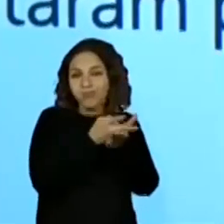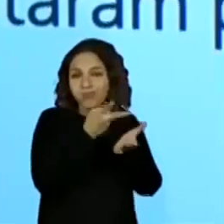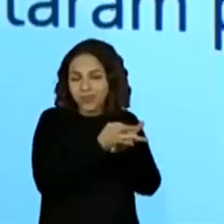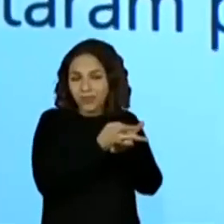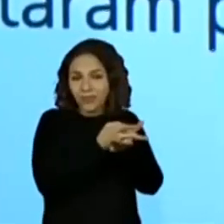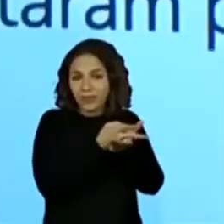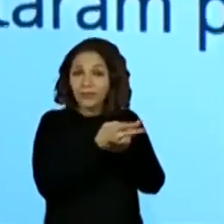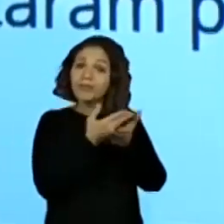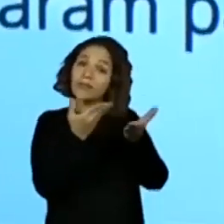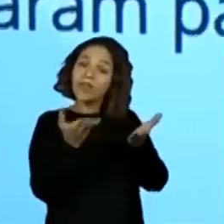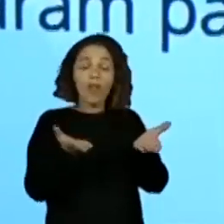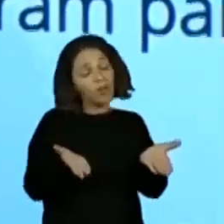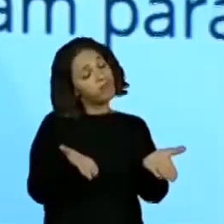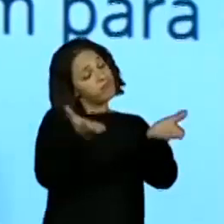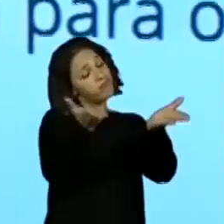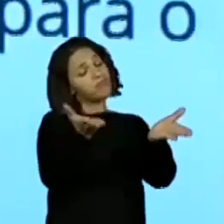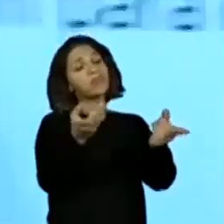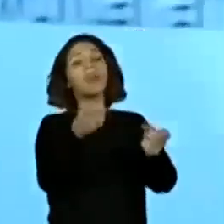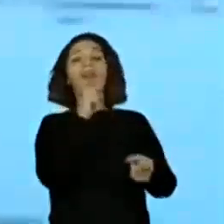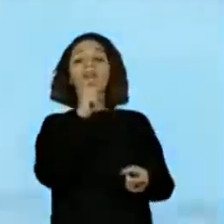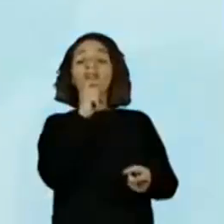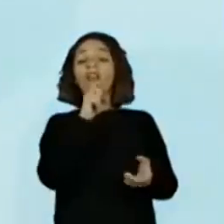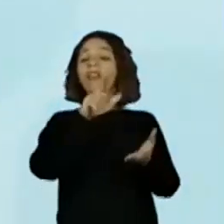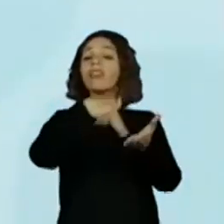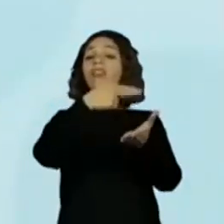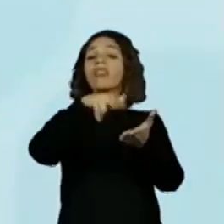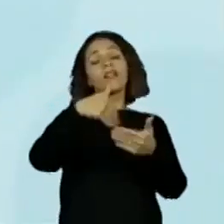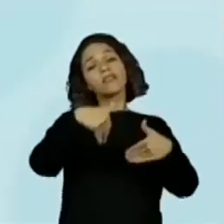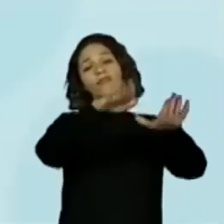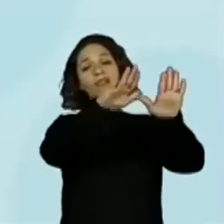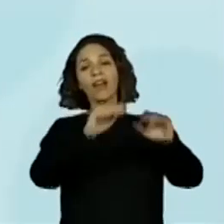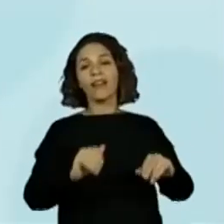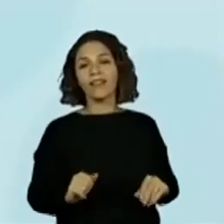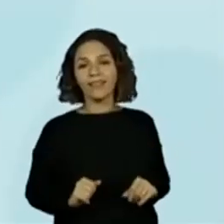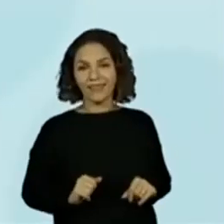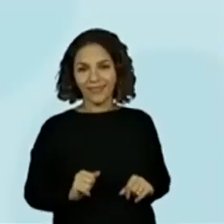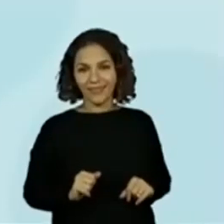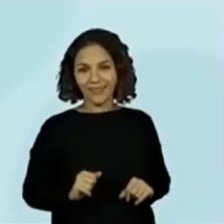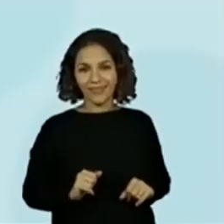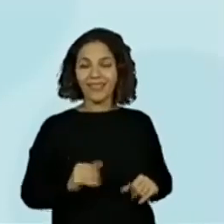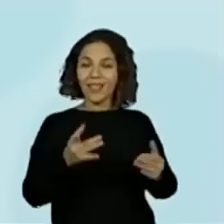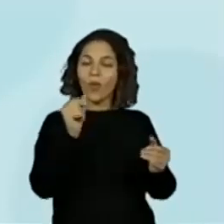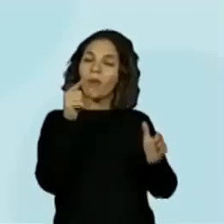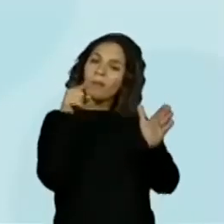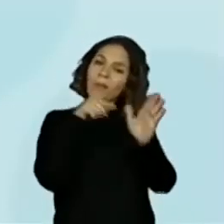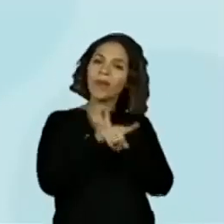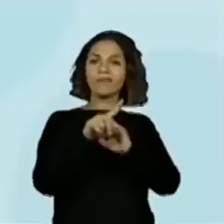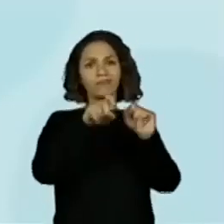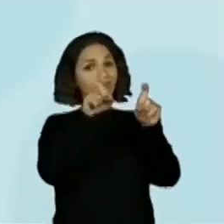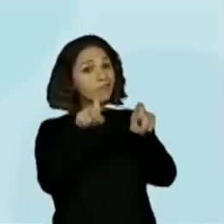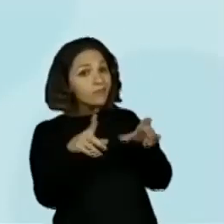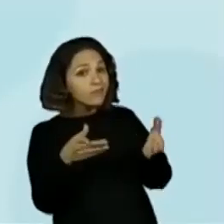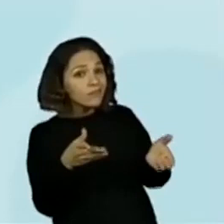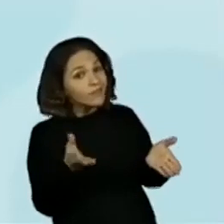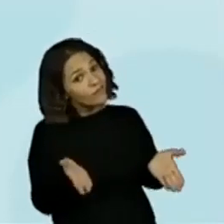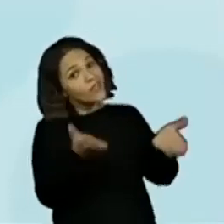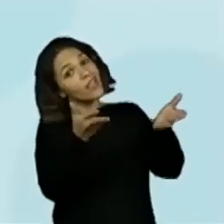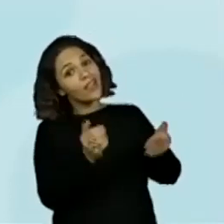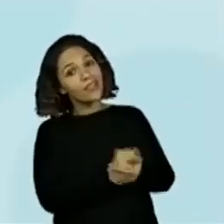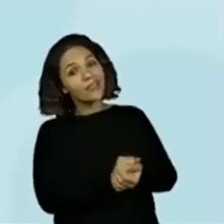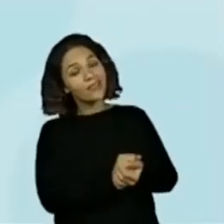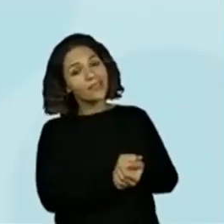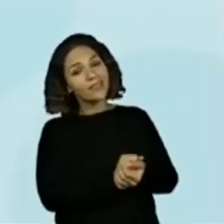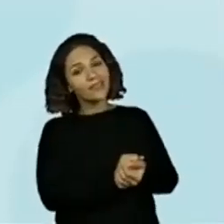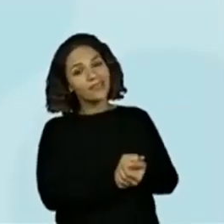Que tal passar o inverno dançando? Olha aqui a perguntinha que ela fez. Tá vendo? Então,